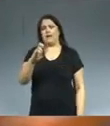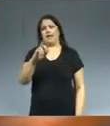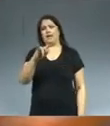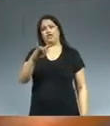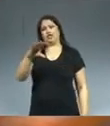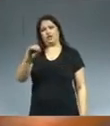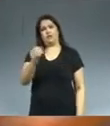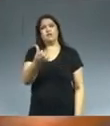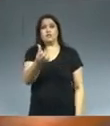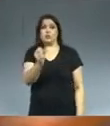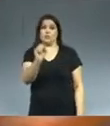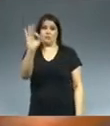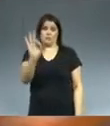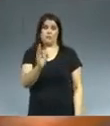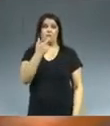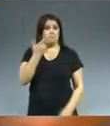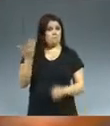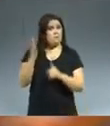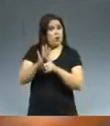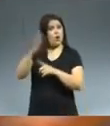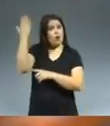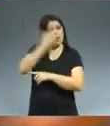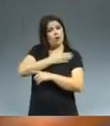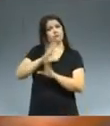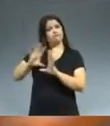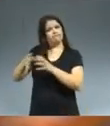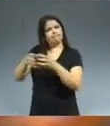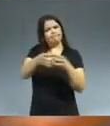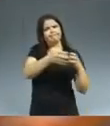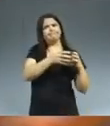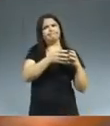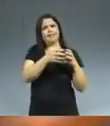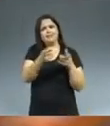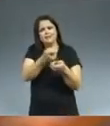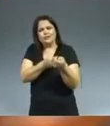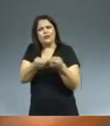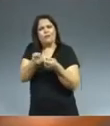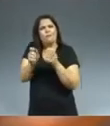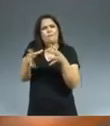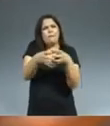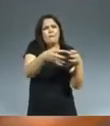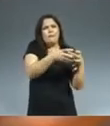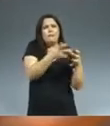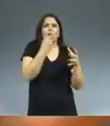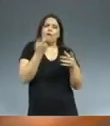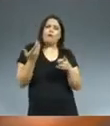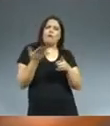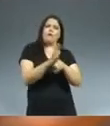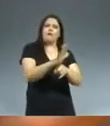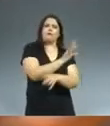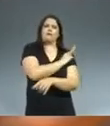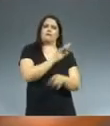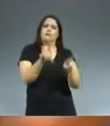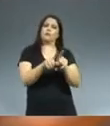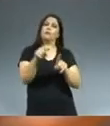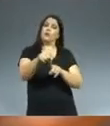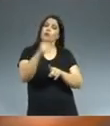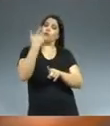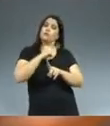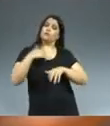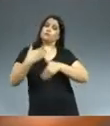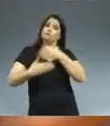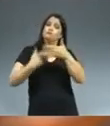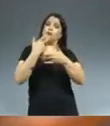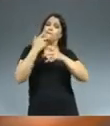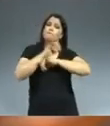68 por cento nós já mostra a eficiência vamos ver do setor cooperativo para fazer assistência técnica também porque ele